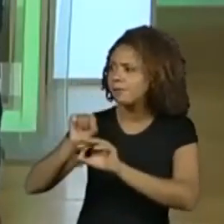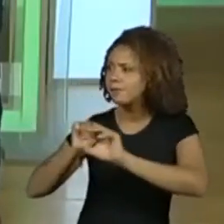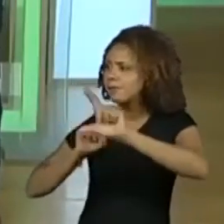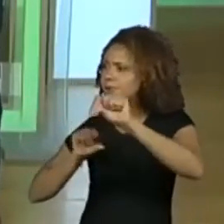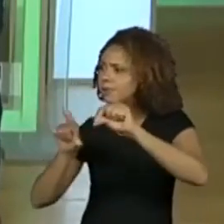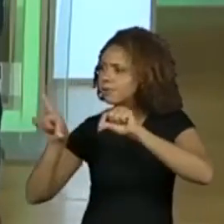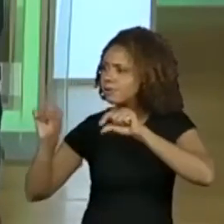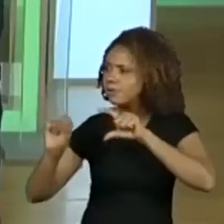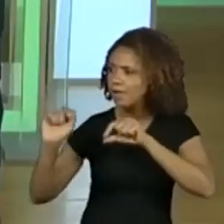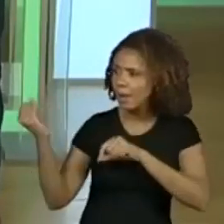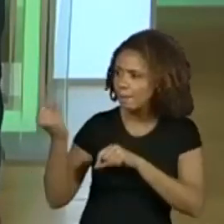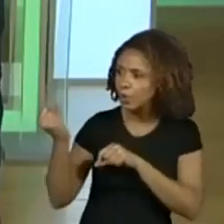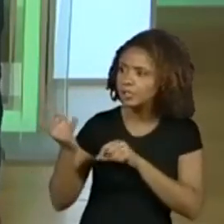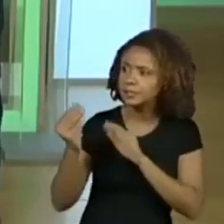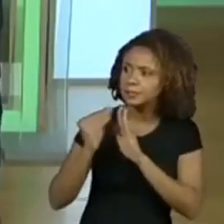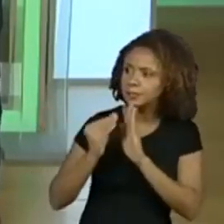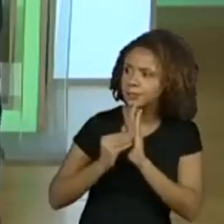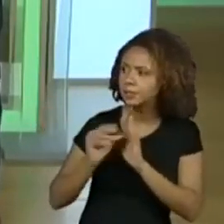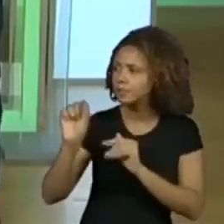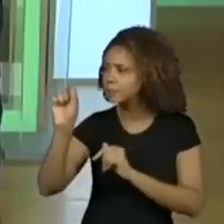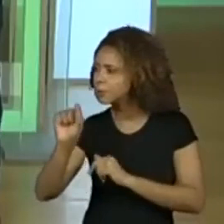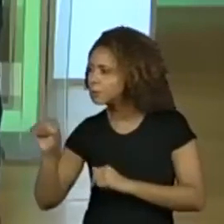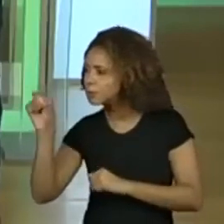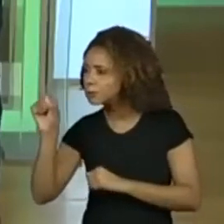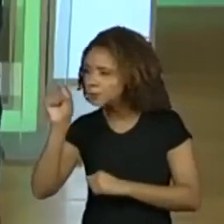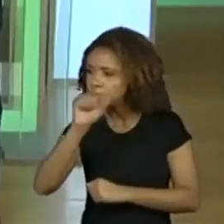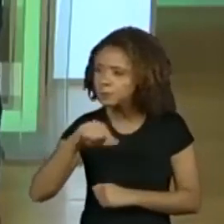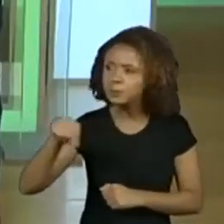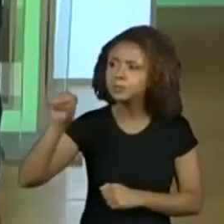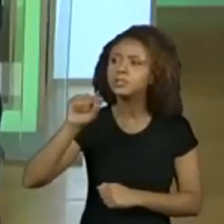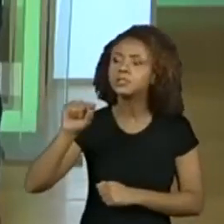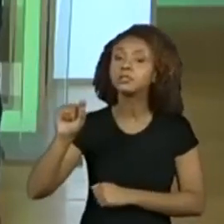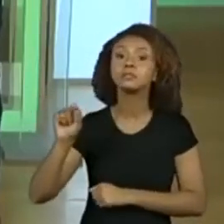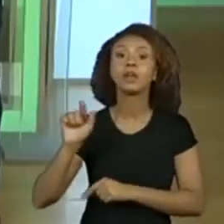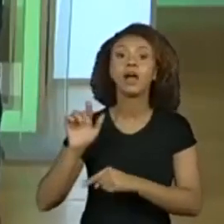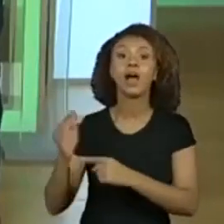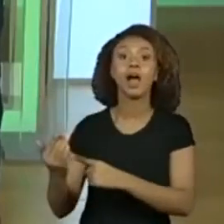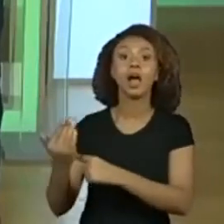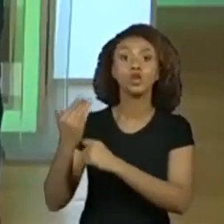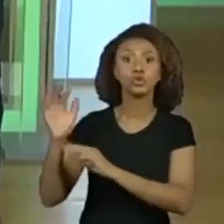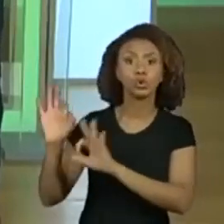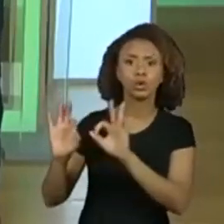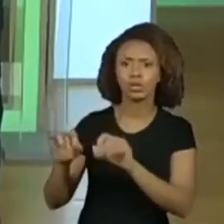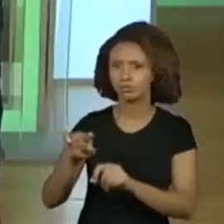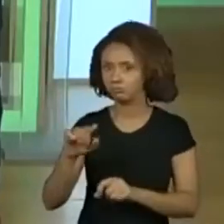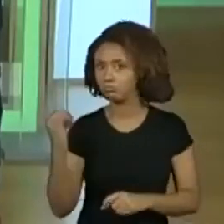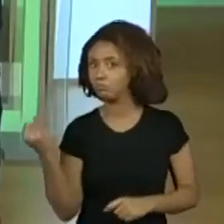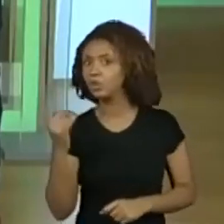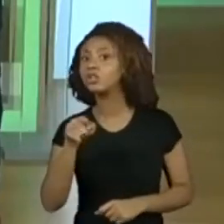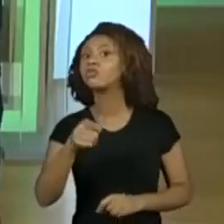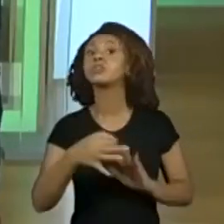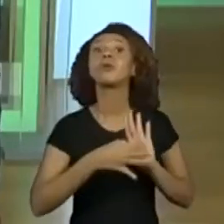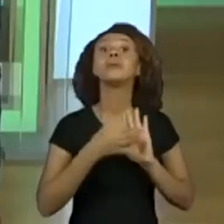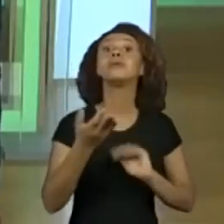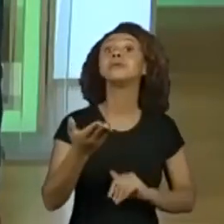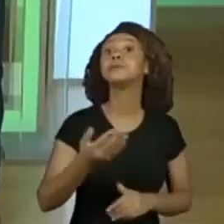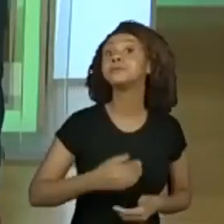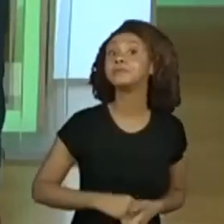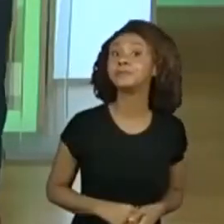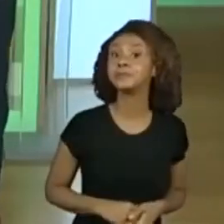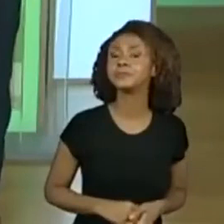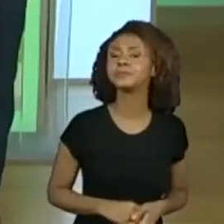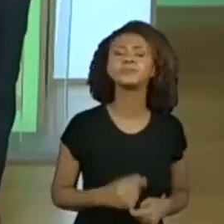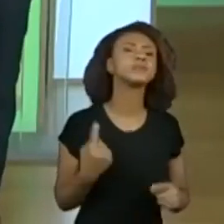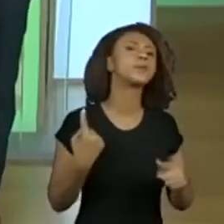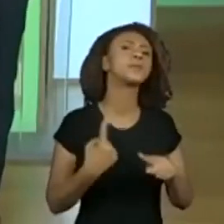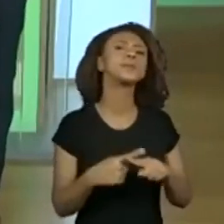destacou ali circulou organizou essas informações vocês acham isso importante estudantes do segundo ano e por